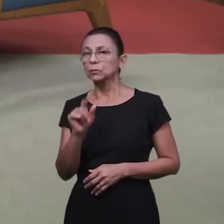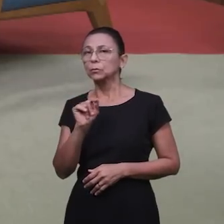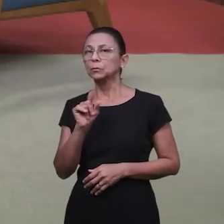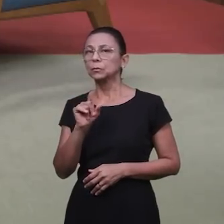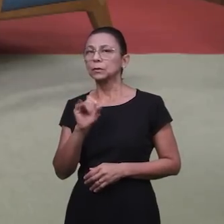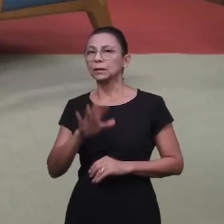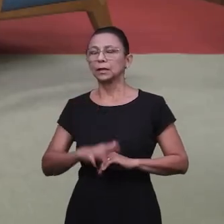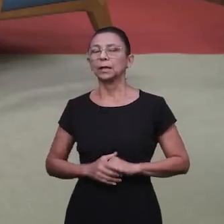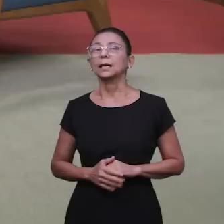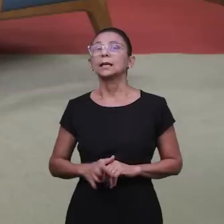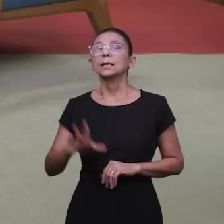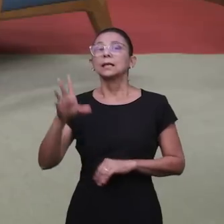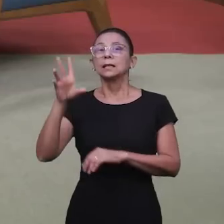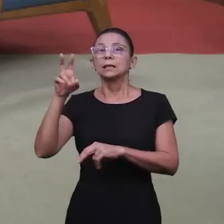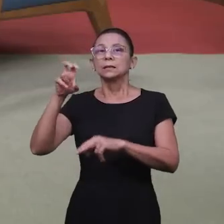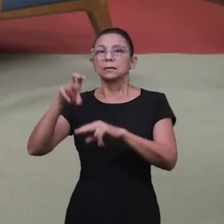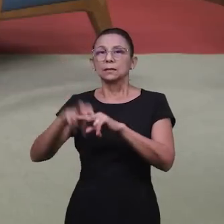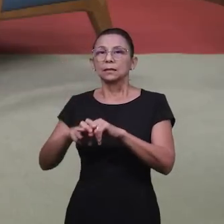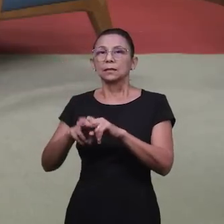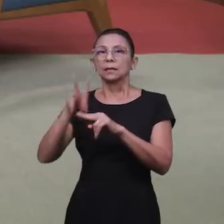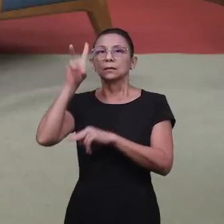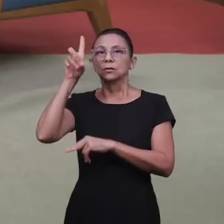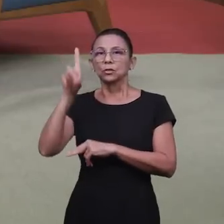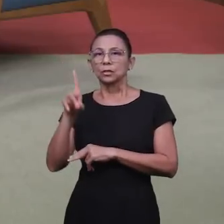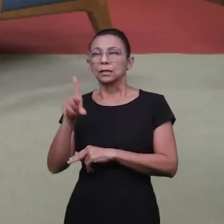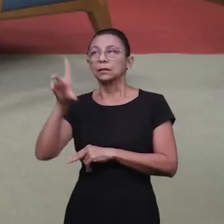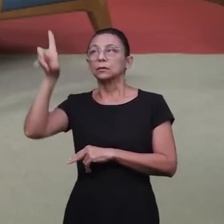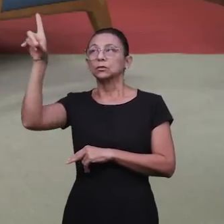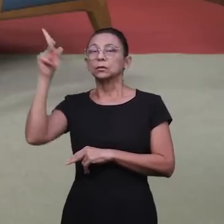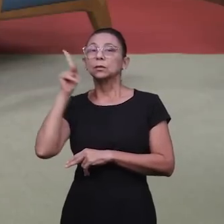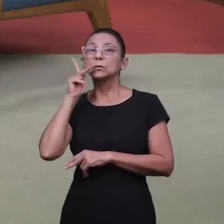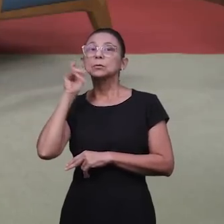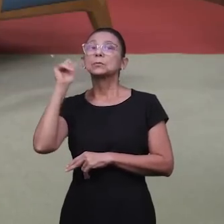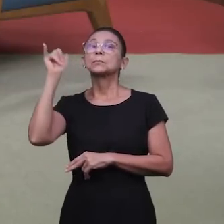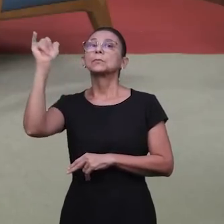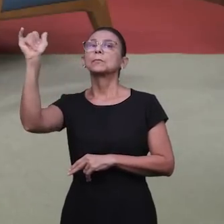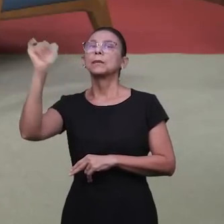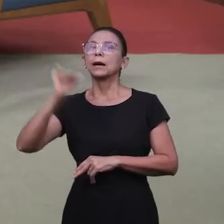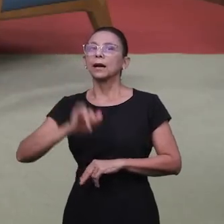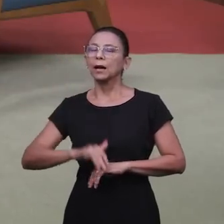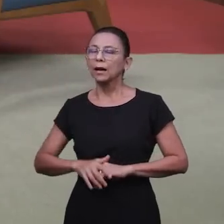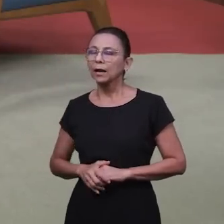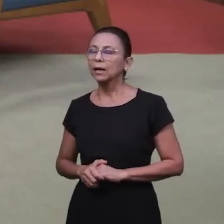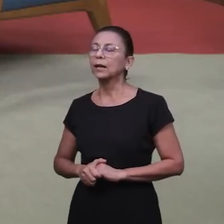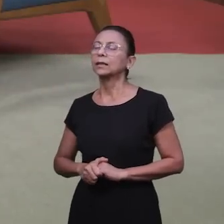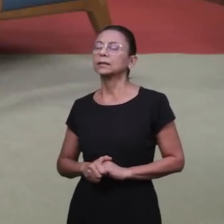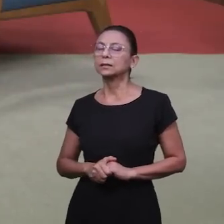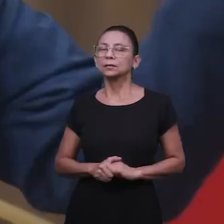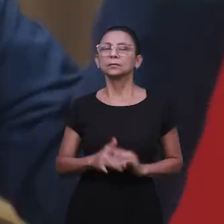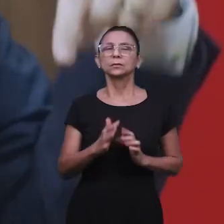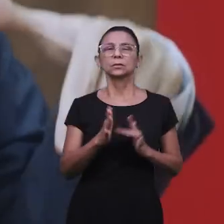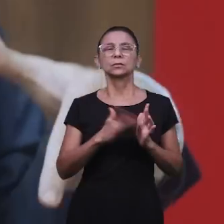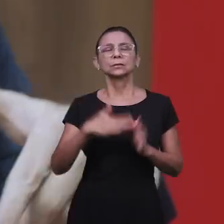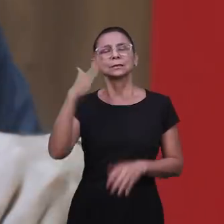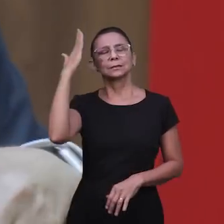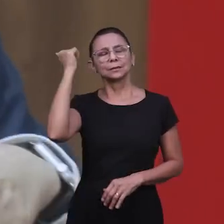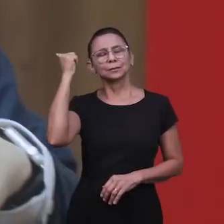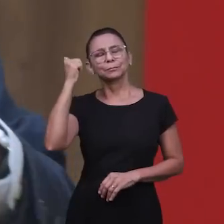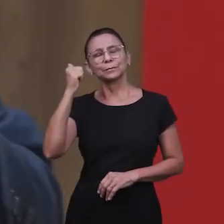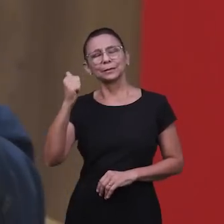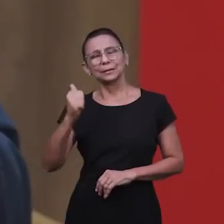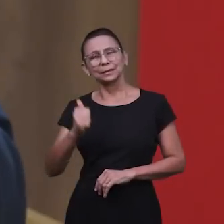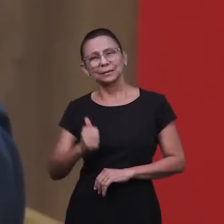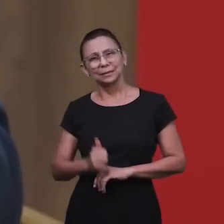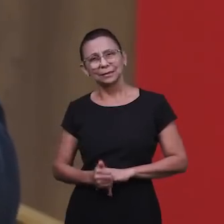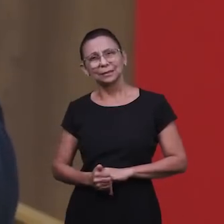de Deus Pai, o Filho unigênito do Criador, ele já sabia o que haveria de